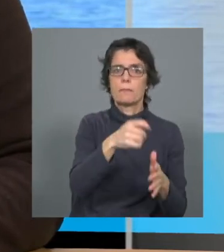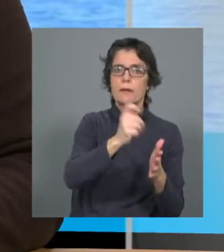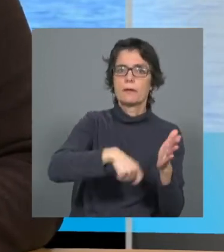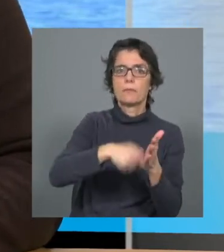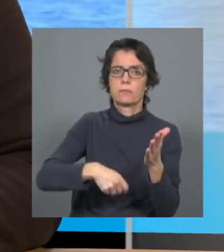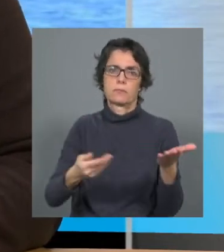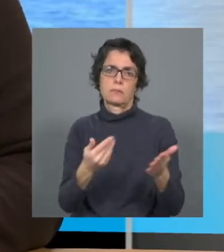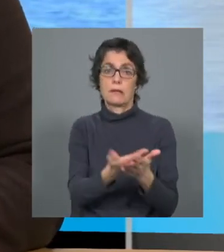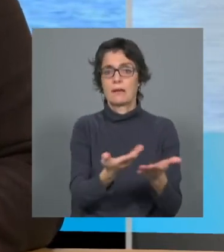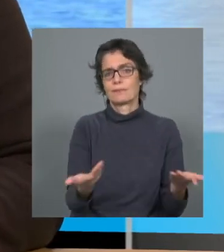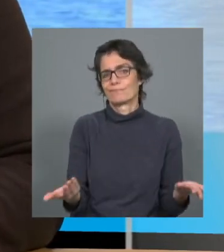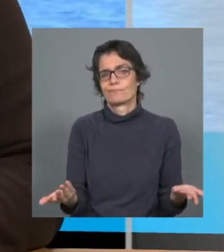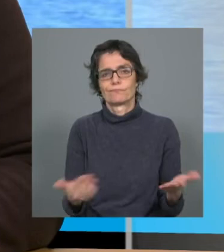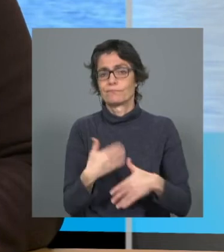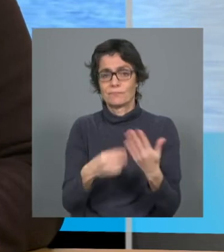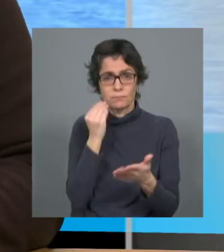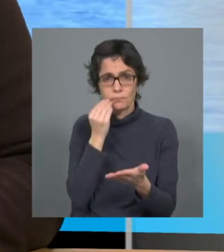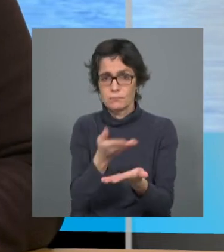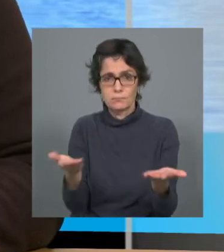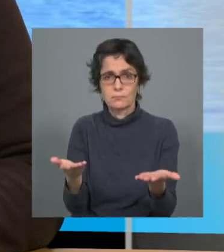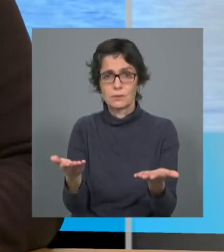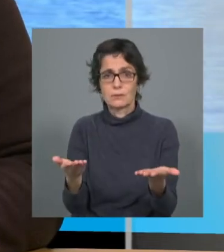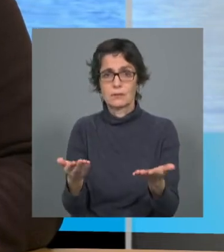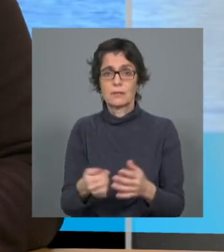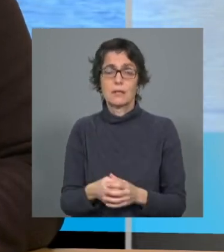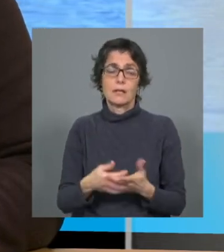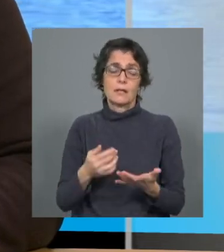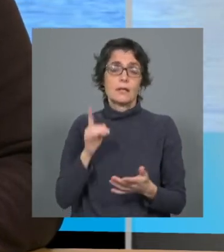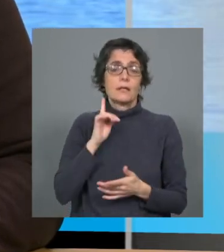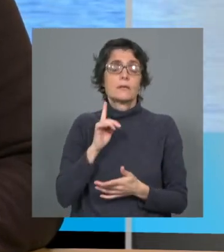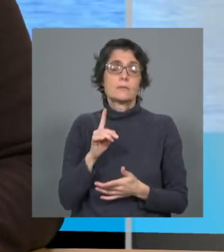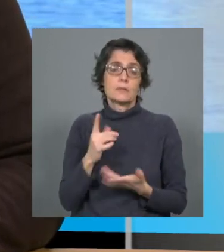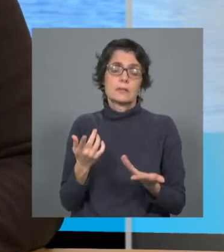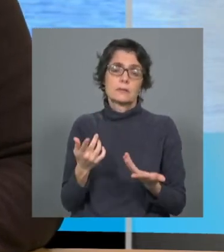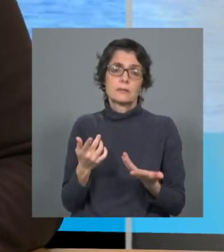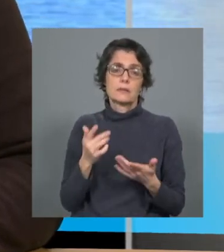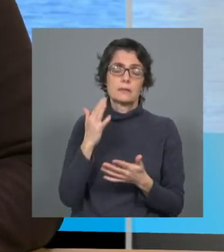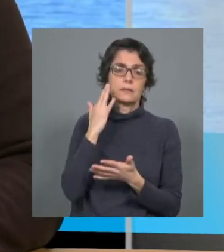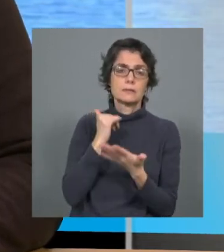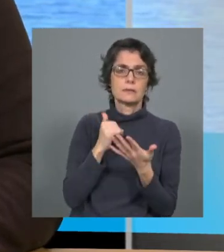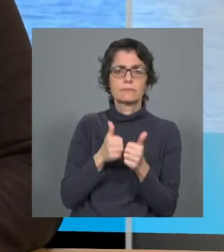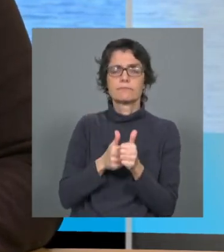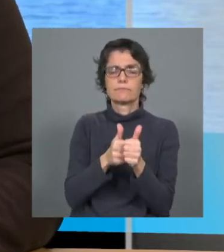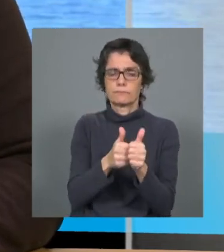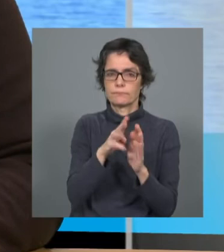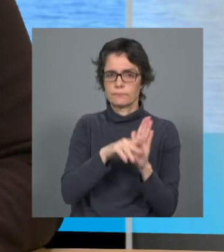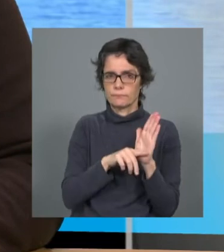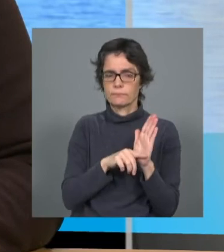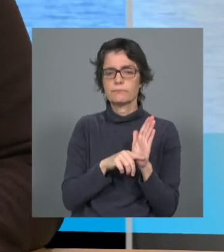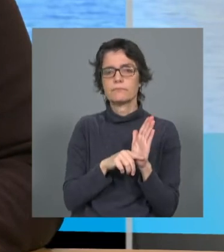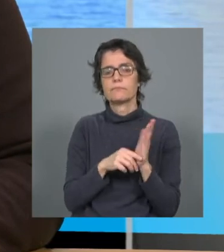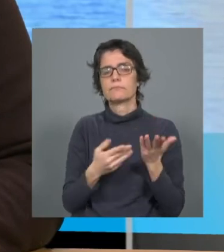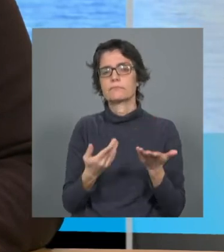Provavelmente teremos de ir por pequenos passos, demoraremos a chegar àquilo que todos ansiamos,